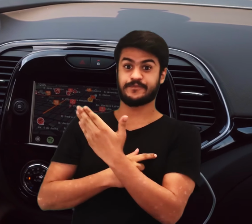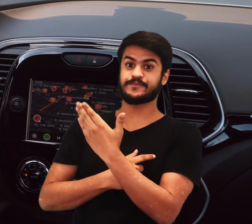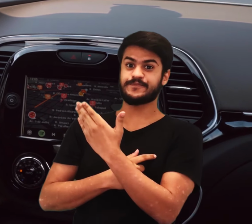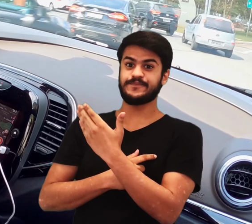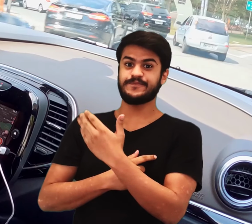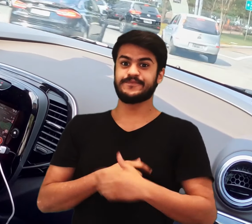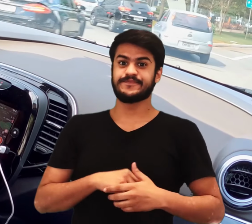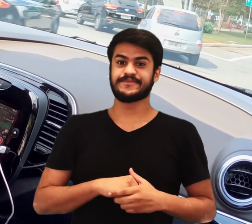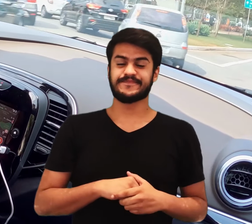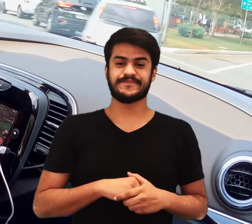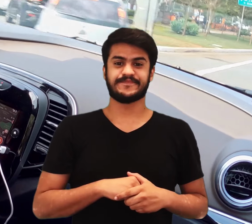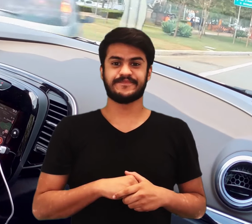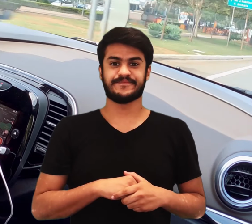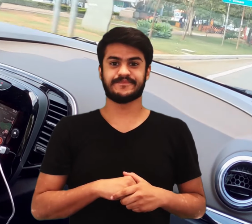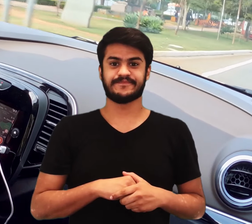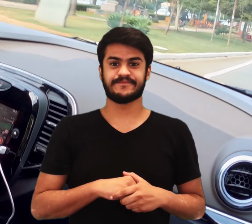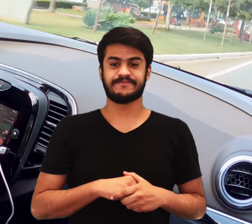só.